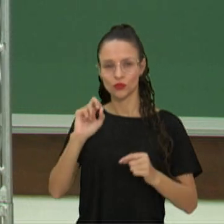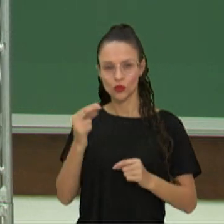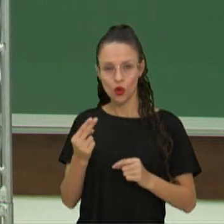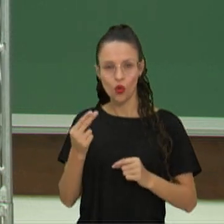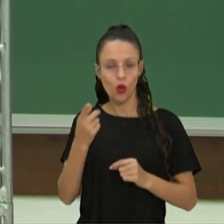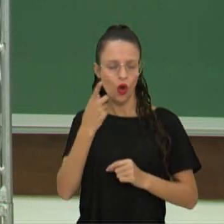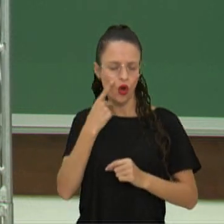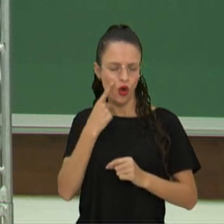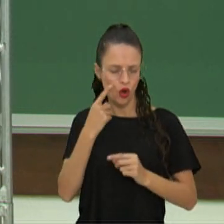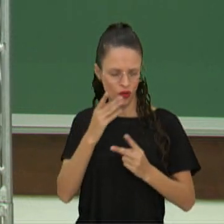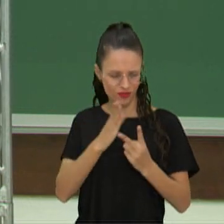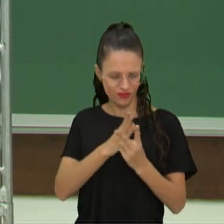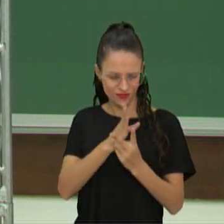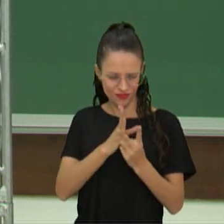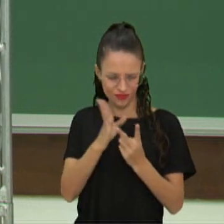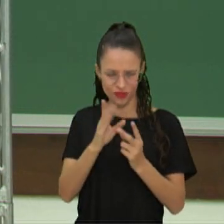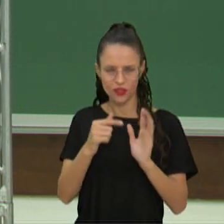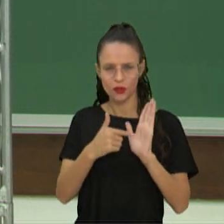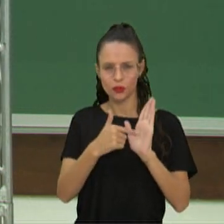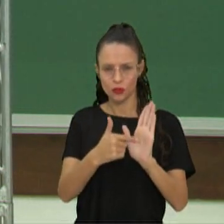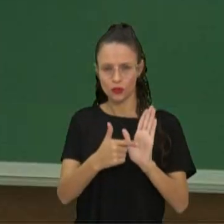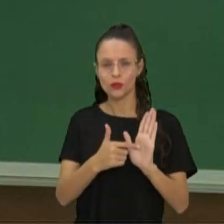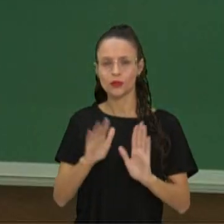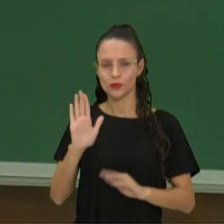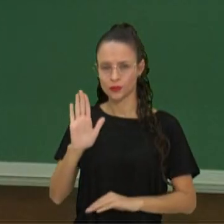E eu vou resolver das duas maneiras com você, dá uma olhadinha.